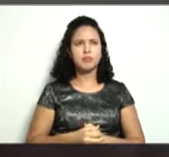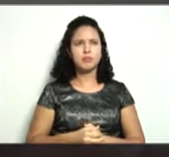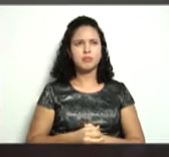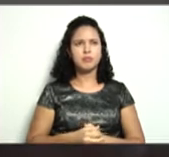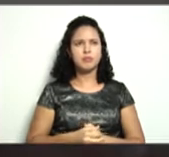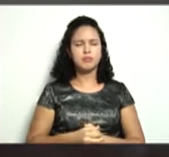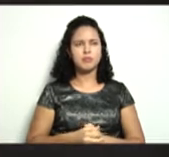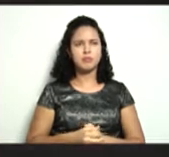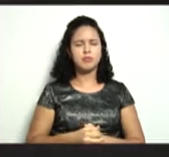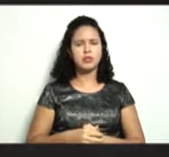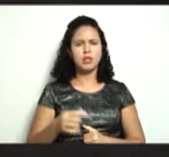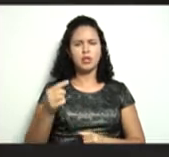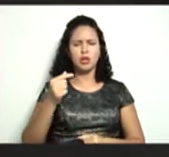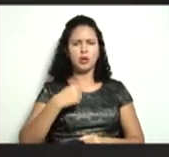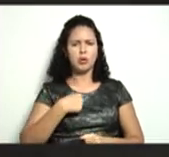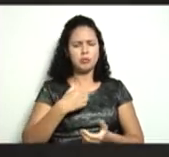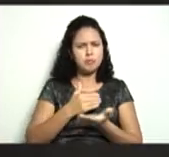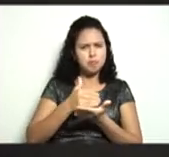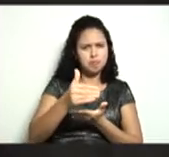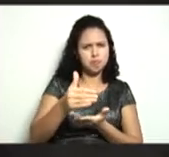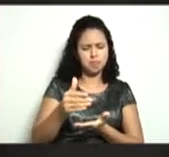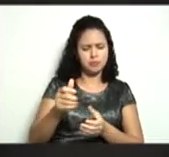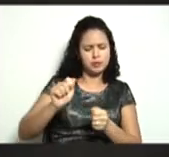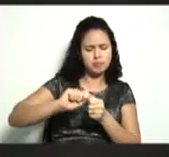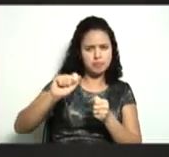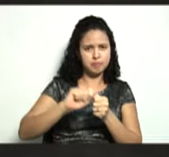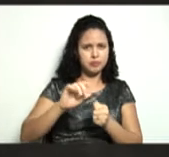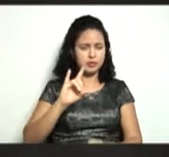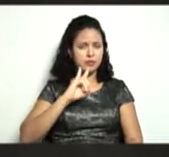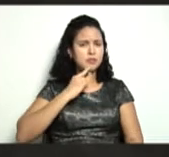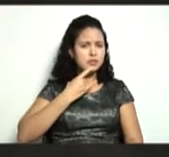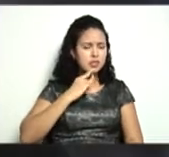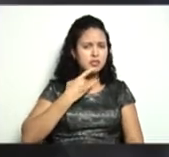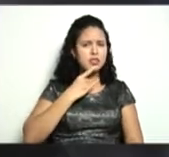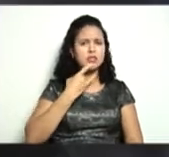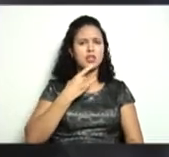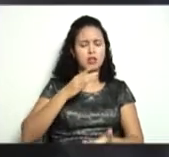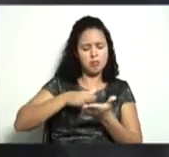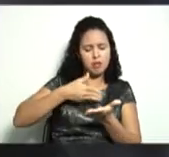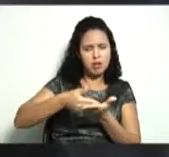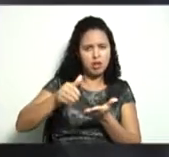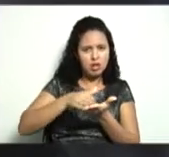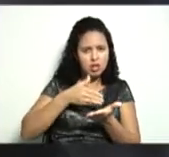Comecei a fazer cachaça em 89, fazer rapadura, né? Fazer melado.